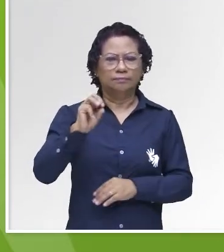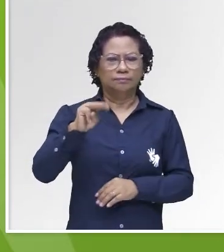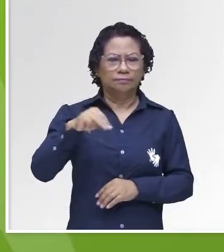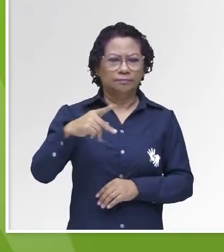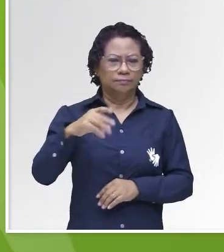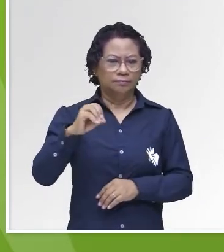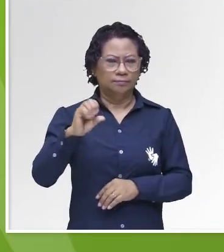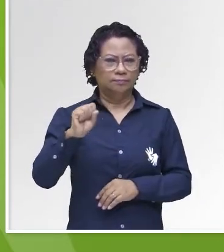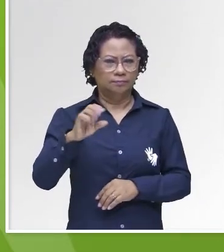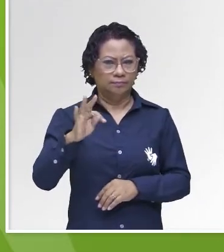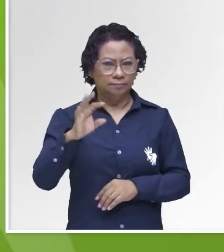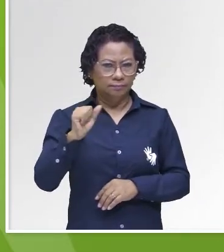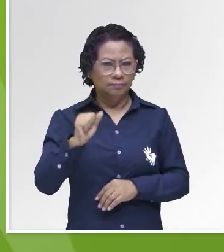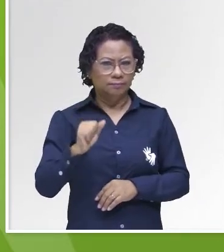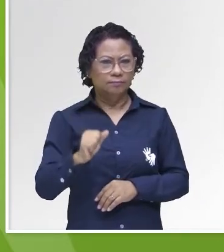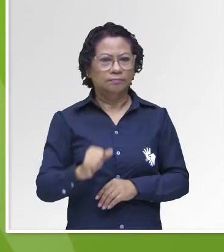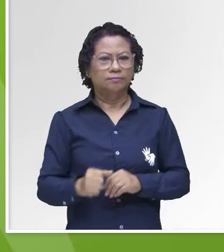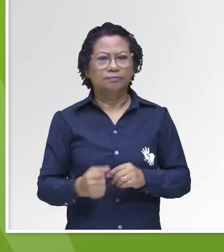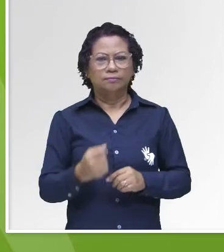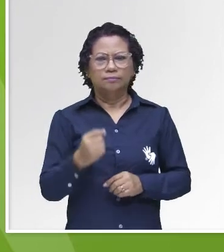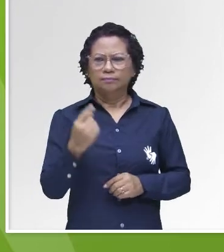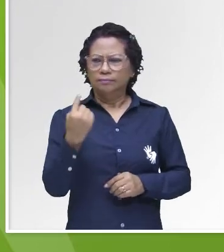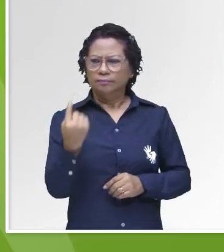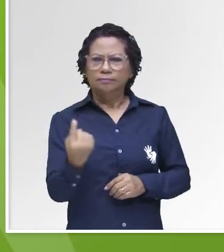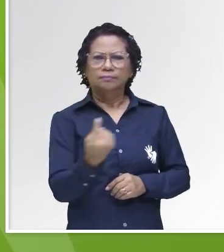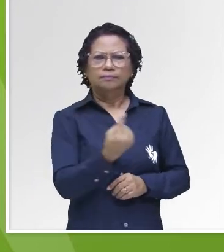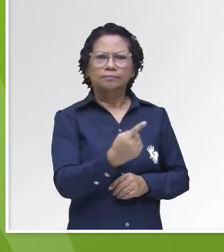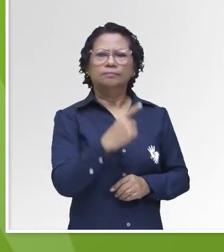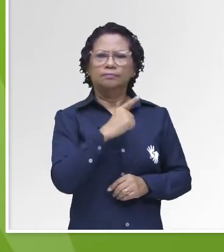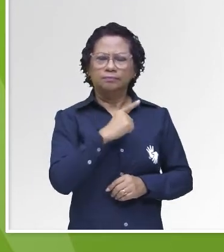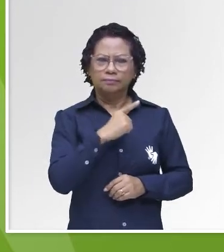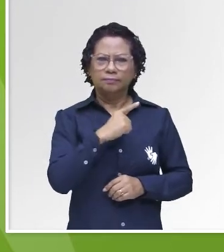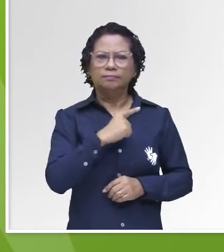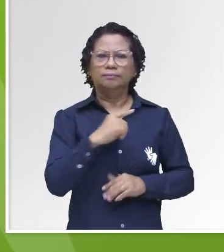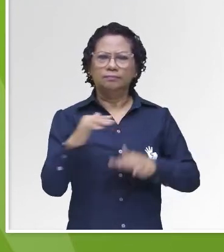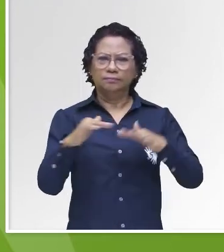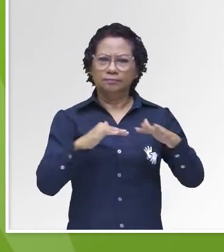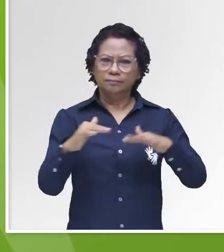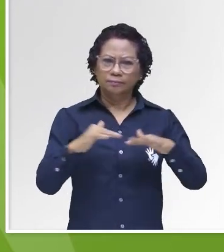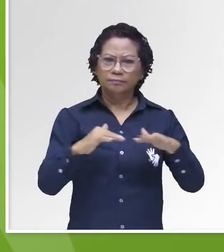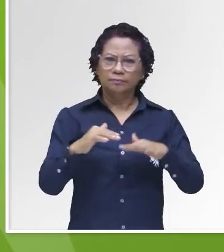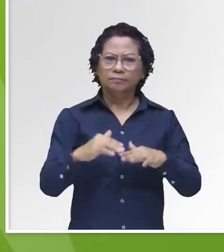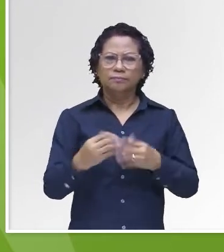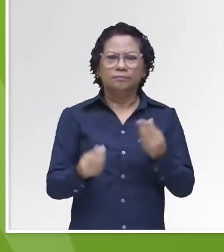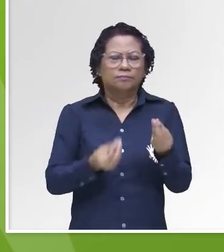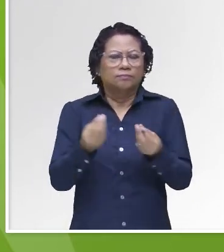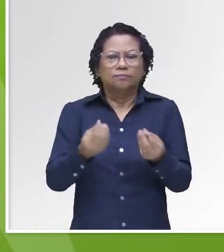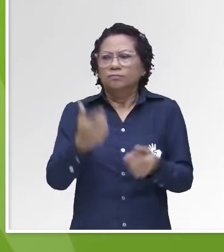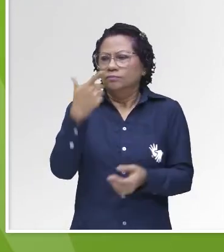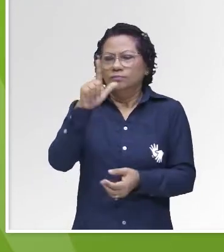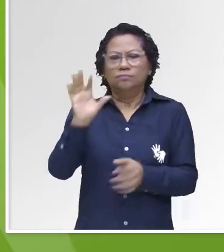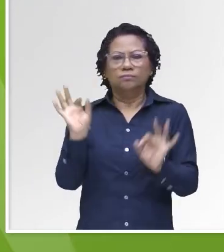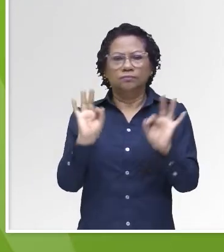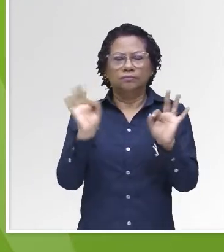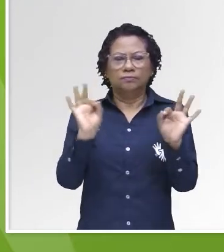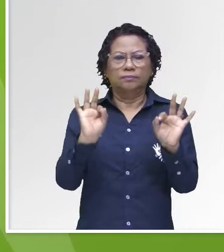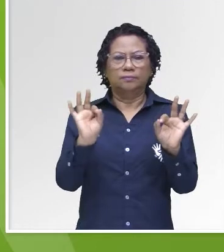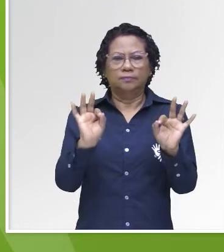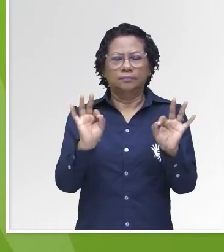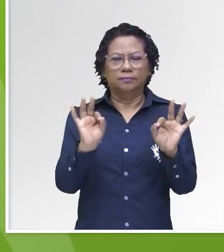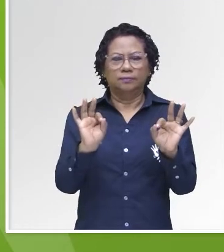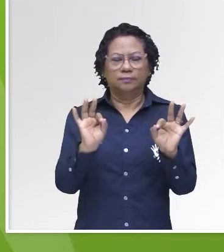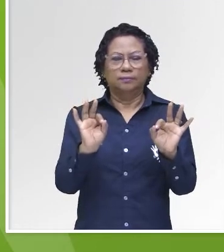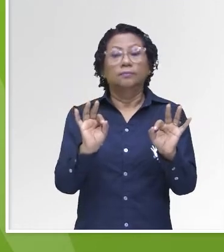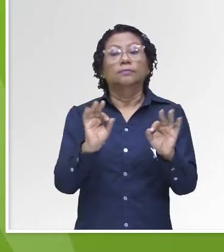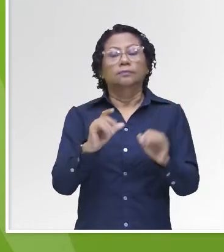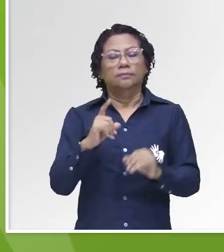cada um dos movimentos componentes se realiza como se os demais não existissem, e no mesmo intervalo